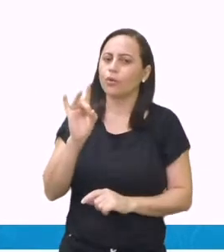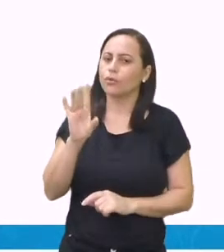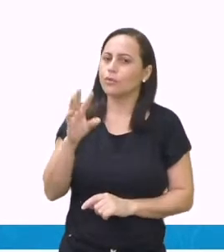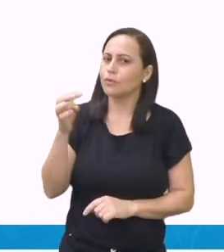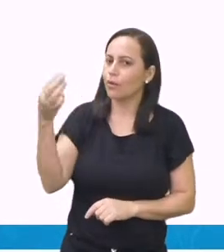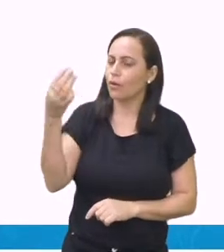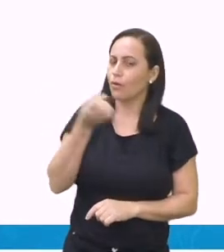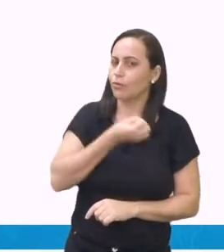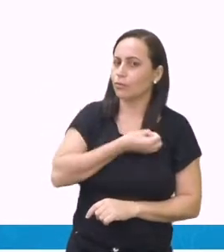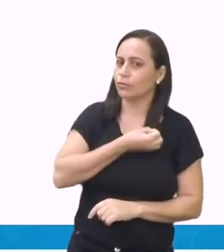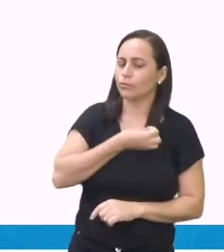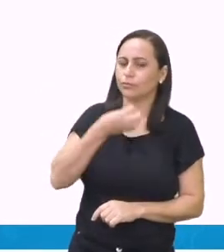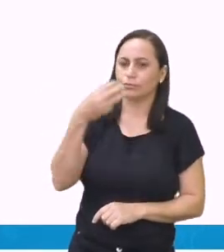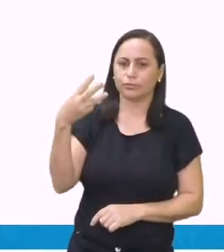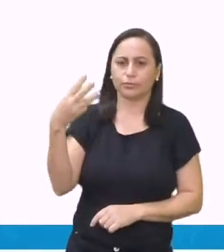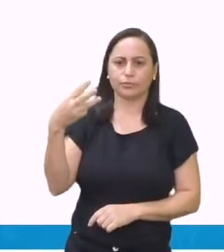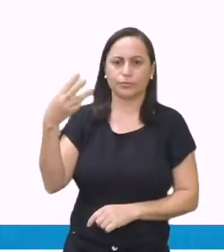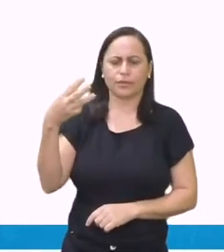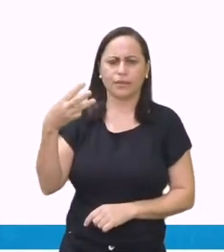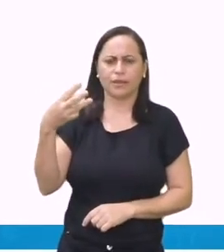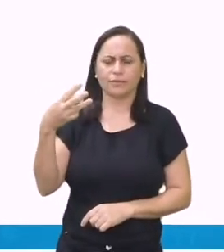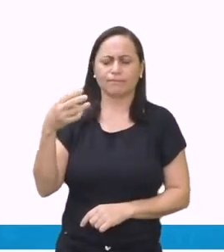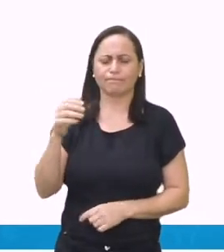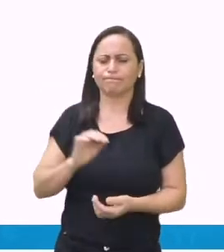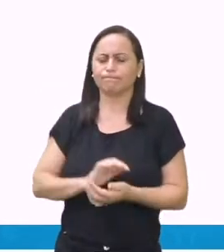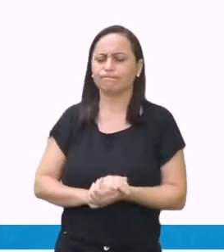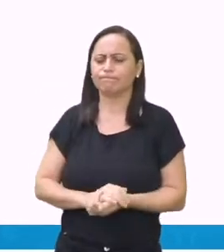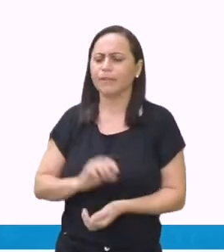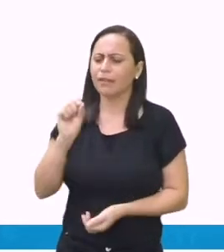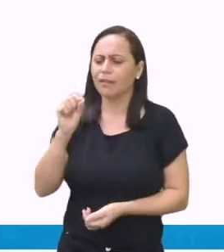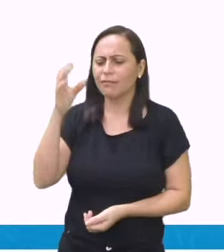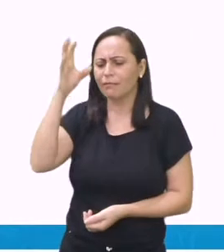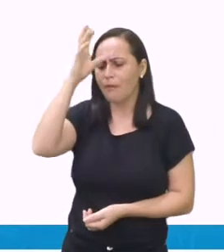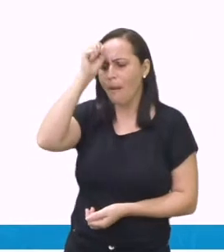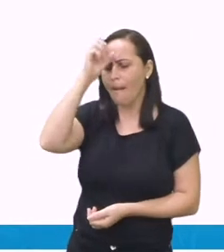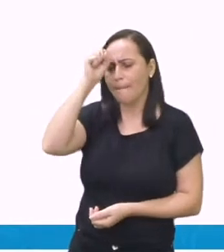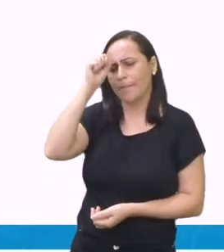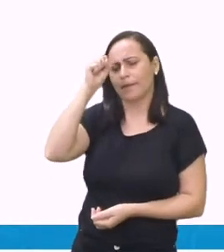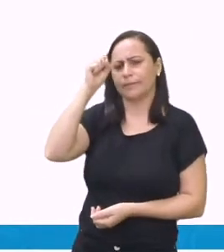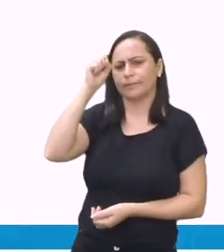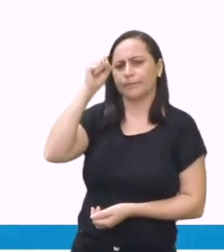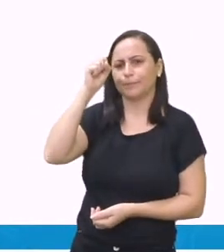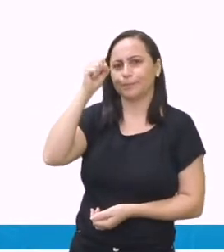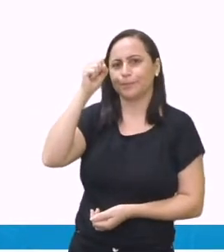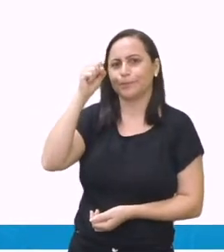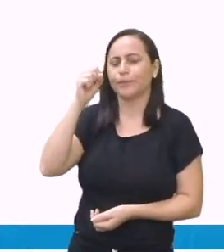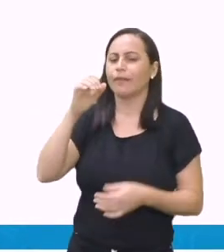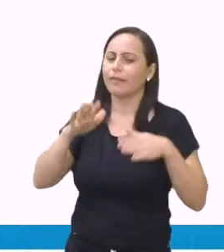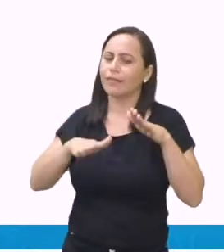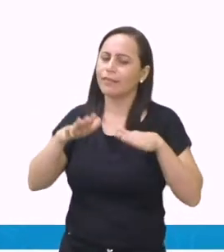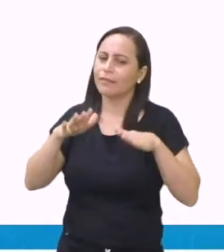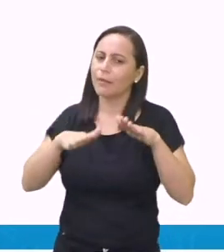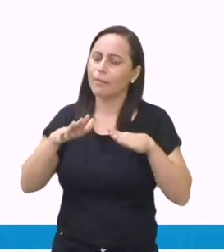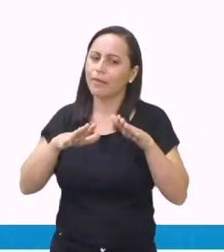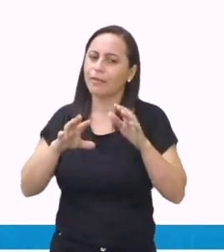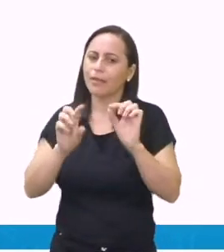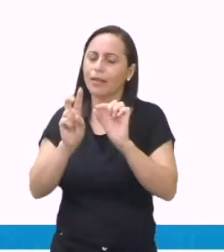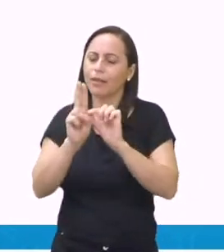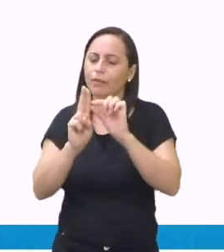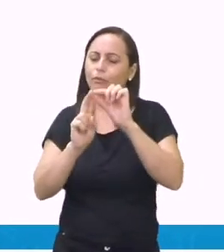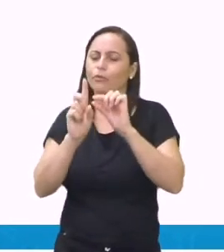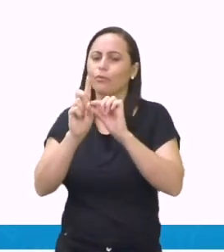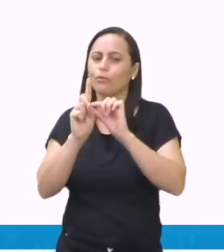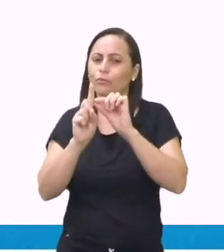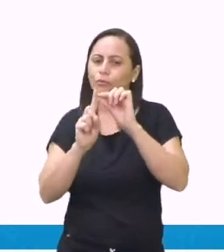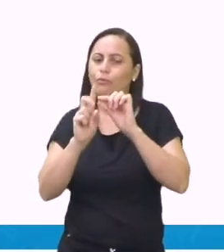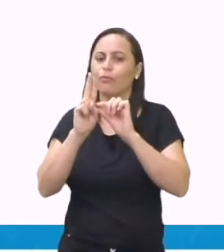das centenas. Professor, o que eu aprendo com isso? Que dependendo da ordem que o